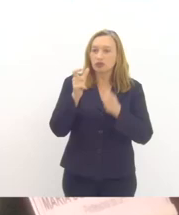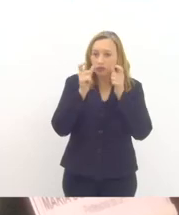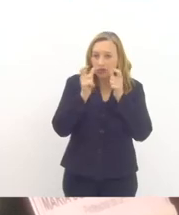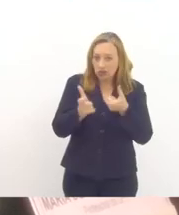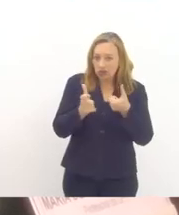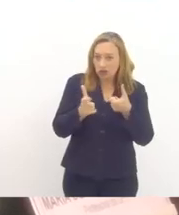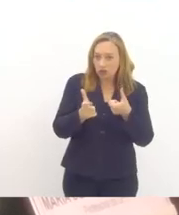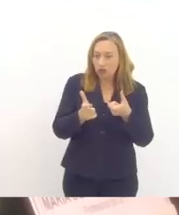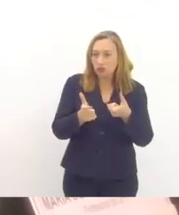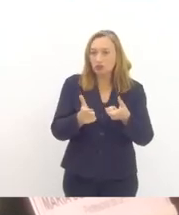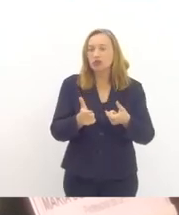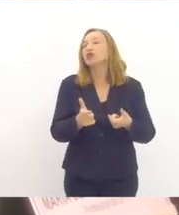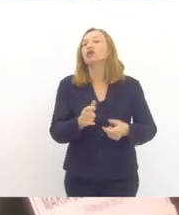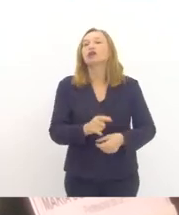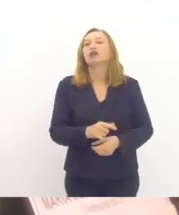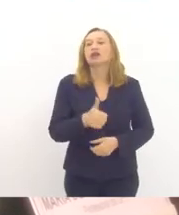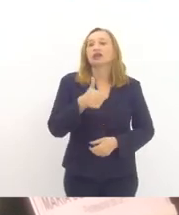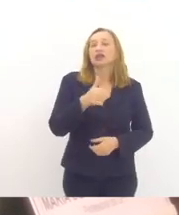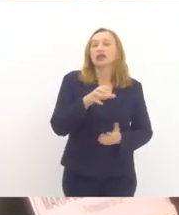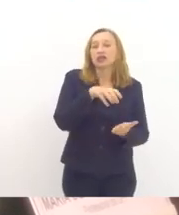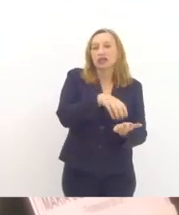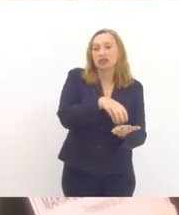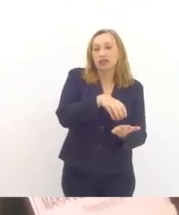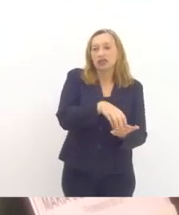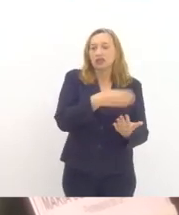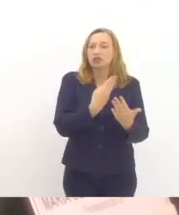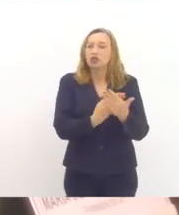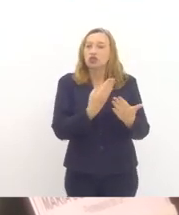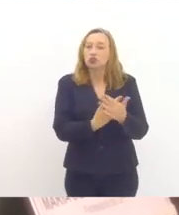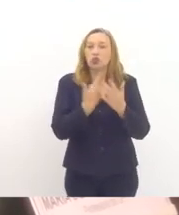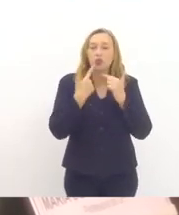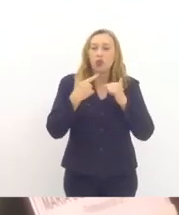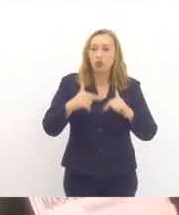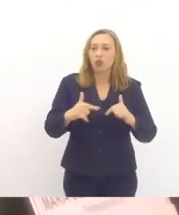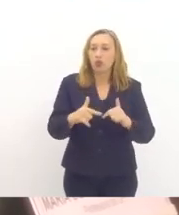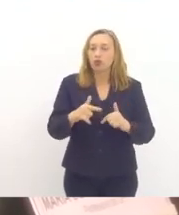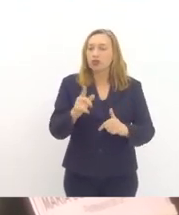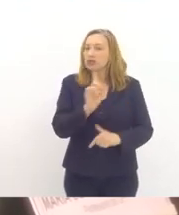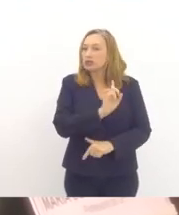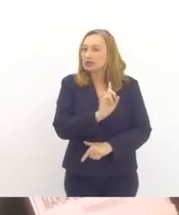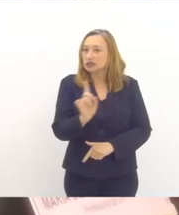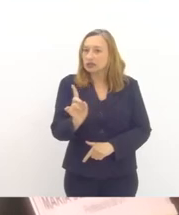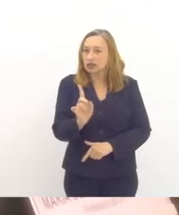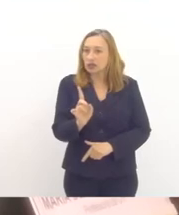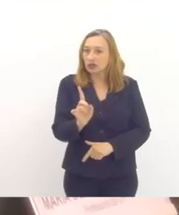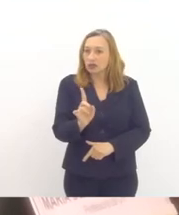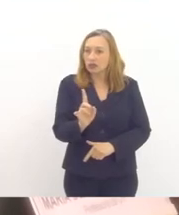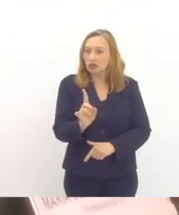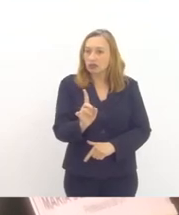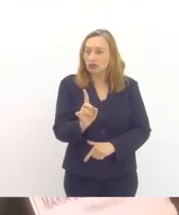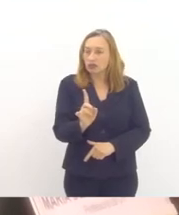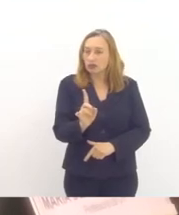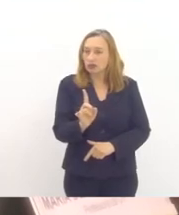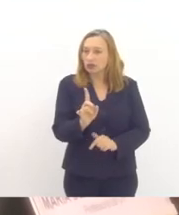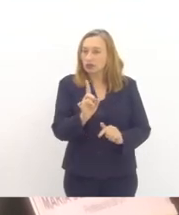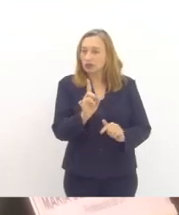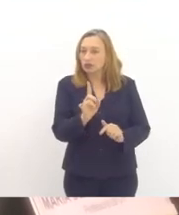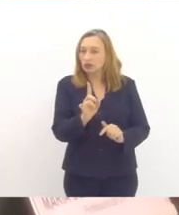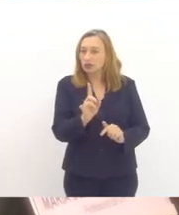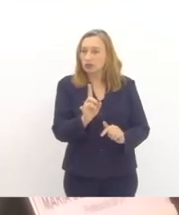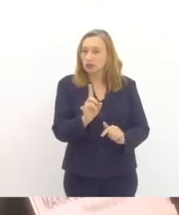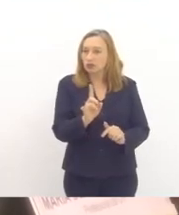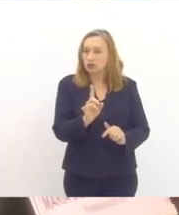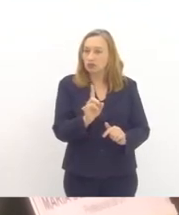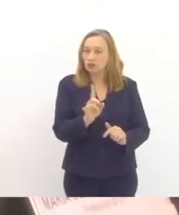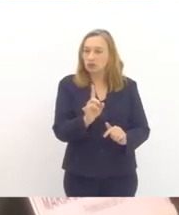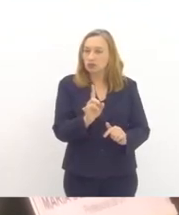atenção que, no caso, esses centros de estudos de línguas, eles não correspondem a estes outros que se chamam centro